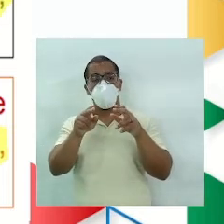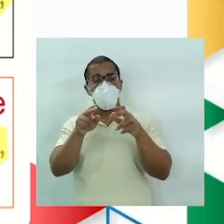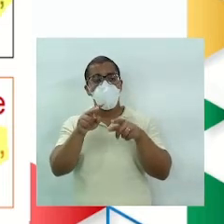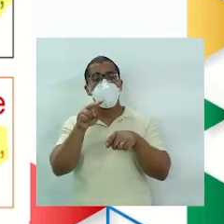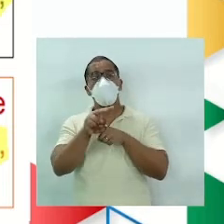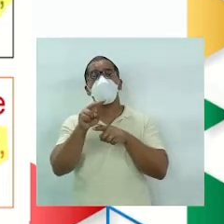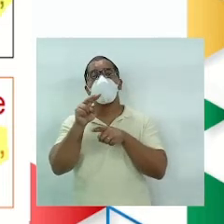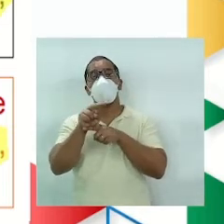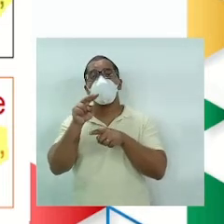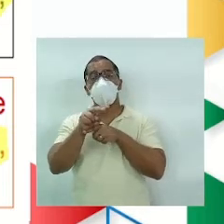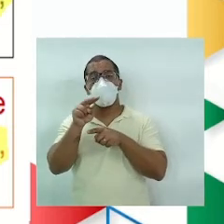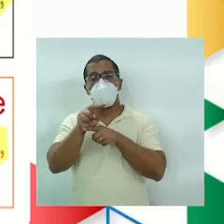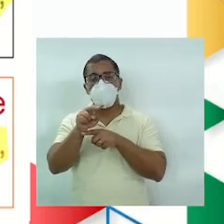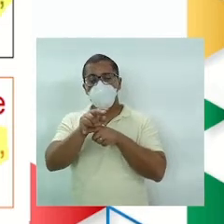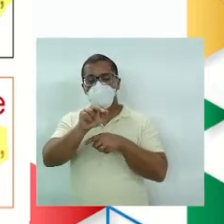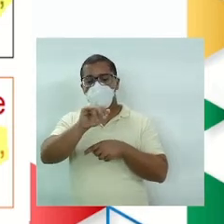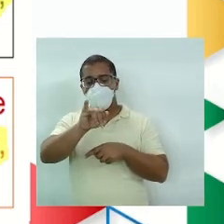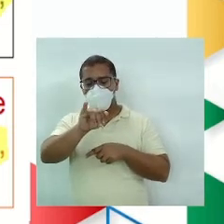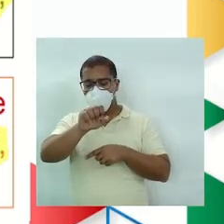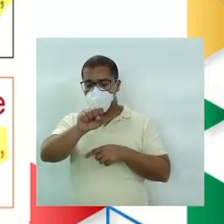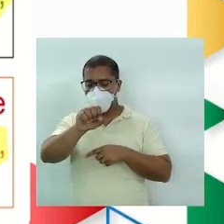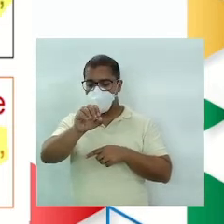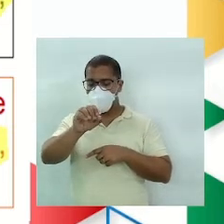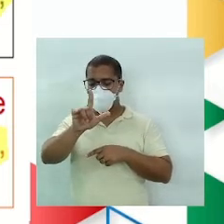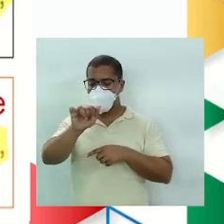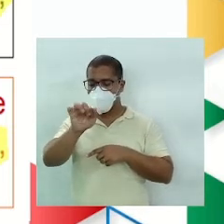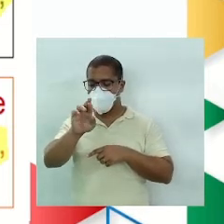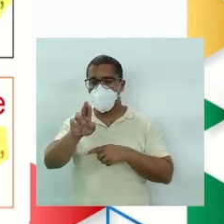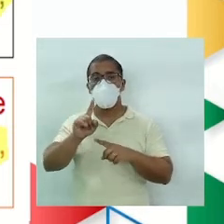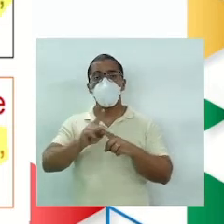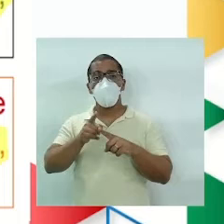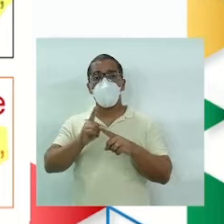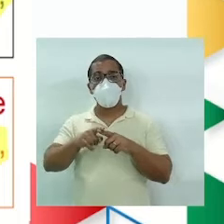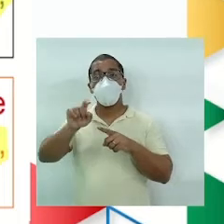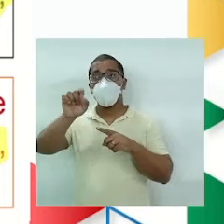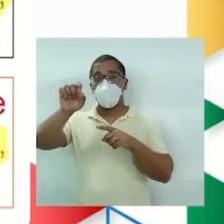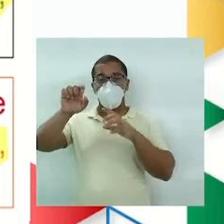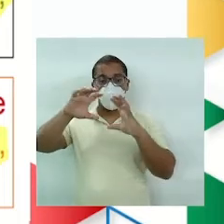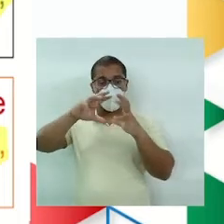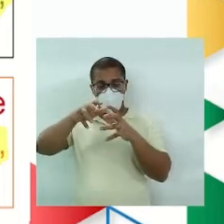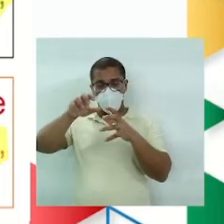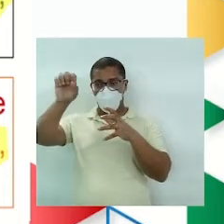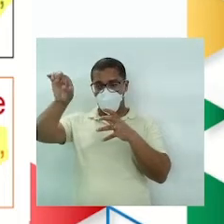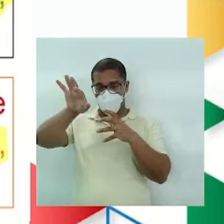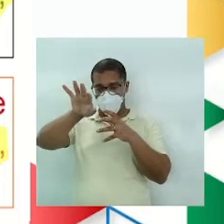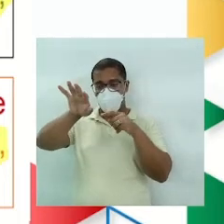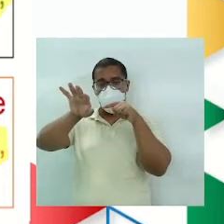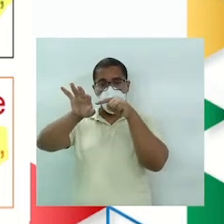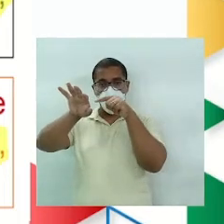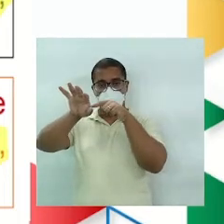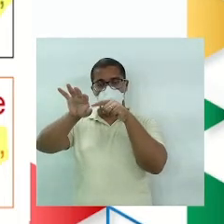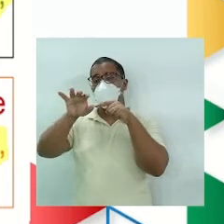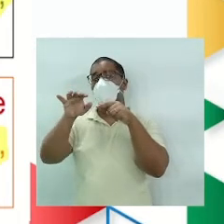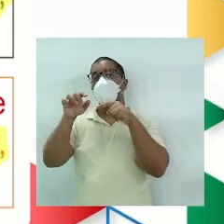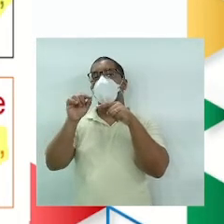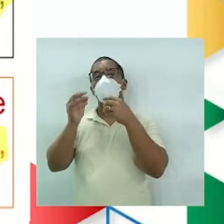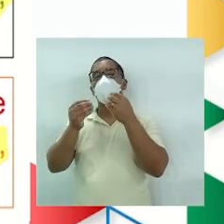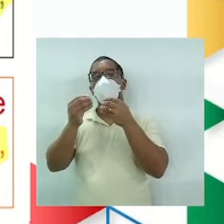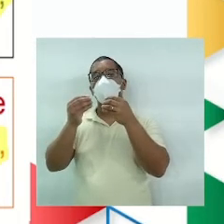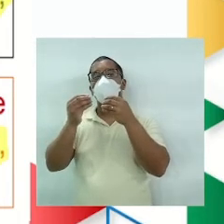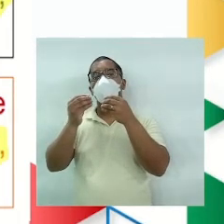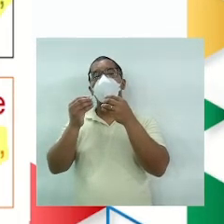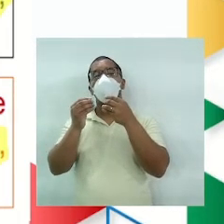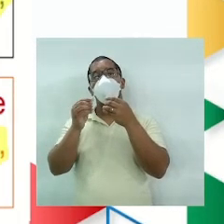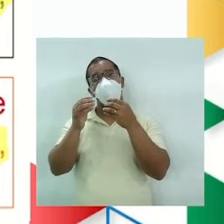ó, ele vai isolar, pois absorvem a parte da energia irradiada da Terra. O que acontece é que nas últimas